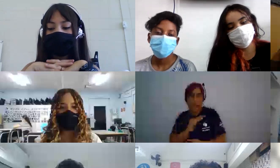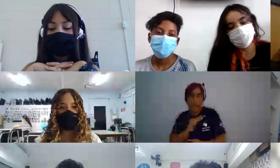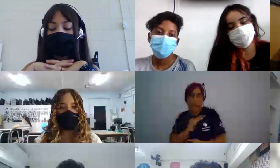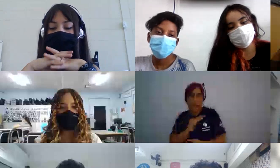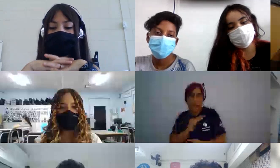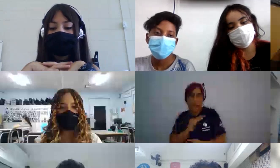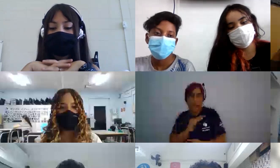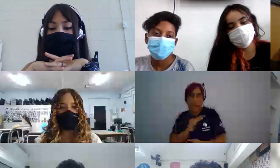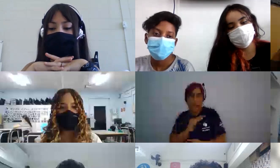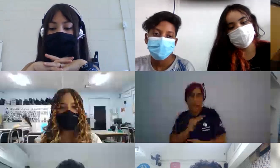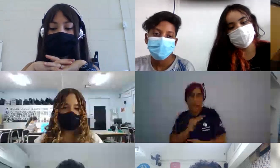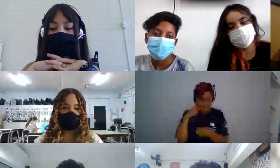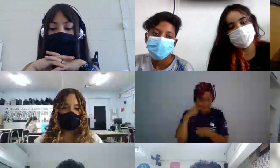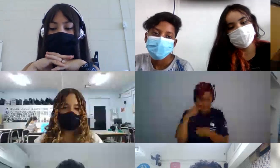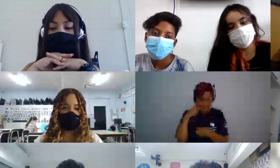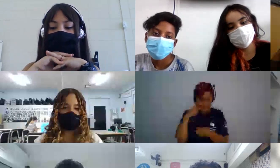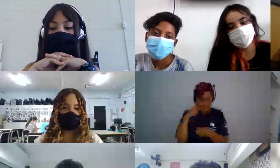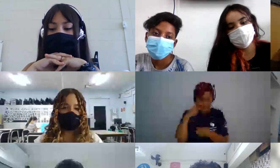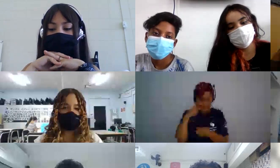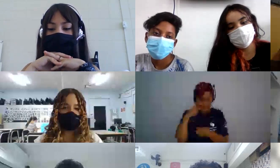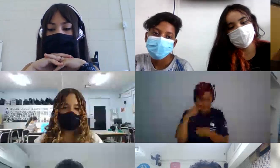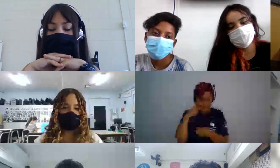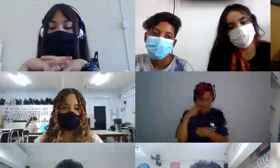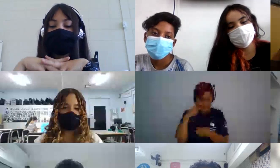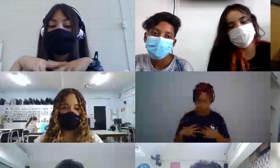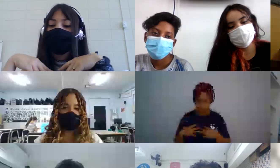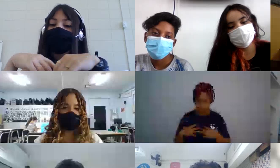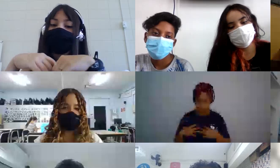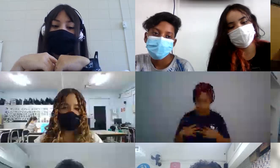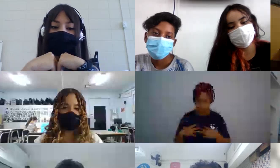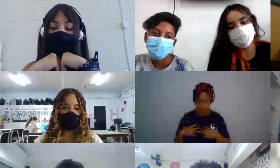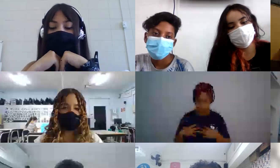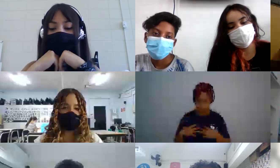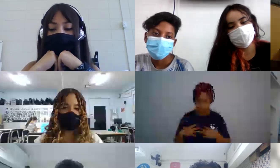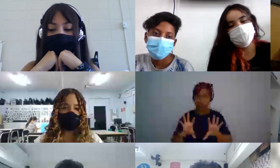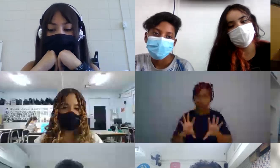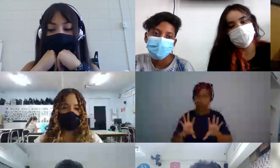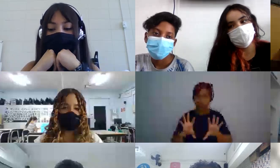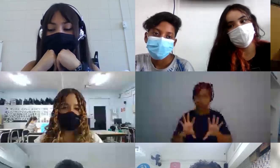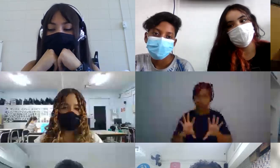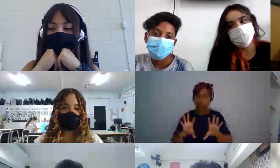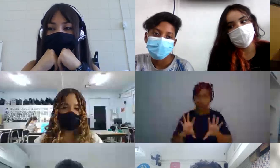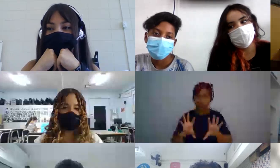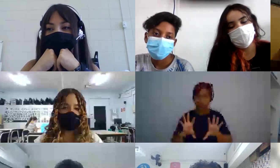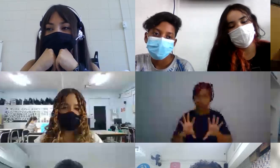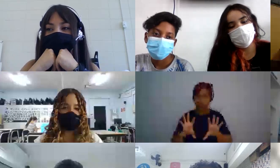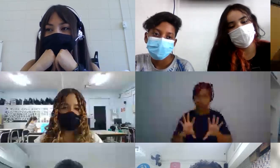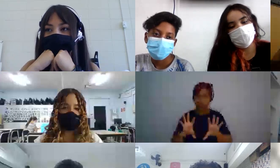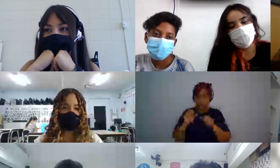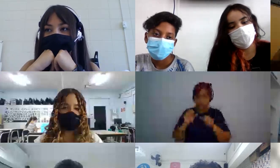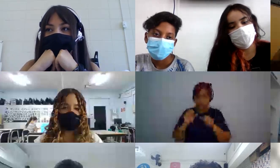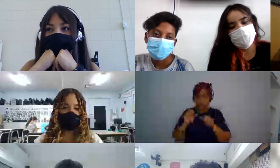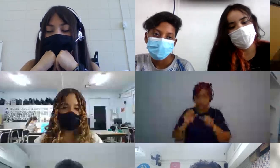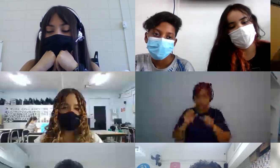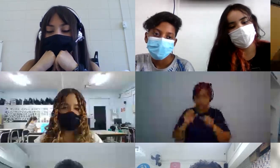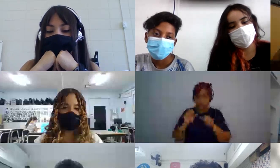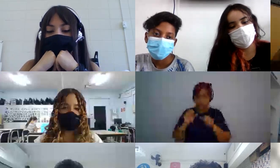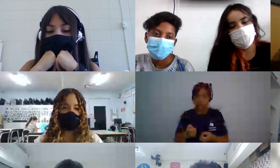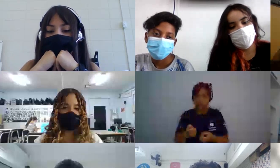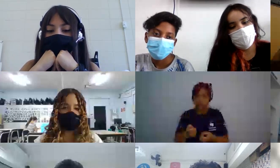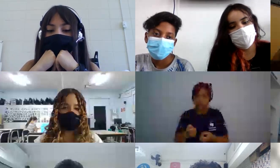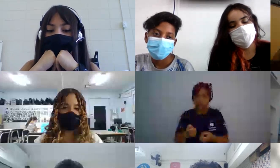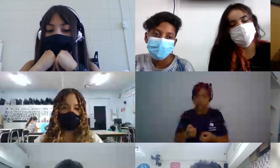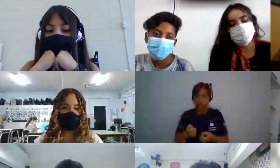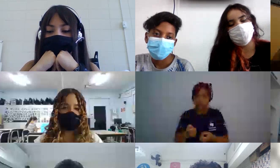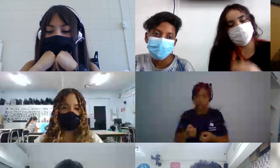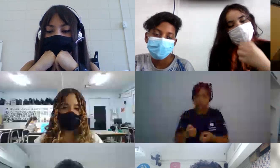com vergonha. É peito crescendo rápido, é bunda crescendo rápido, é pinto crescendo, é pelo